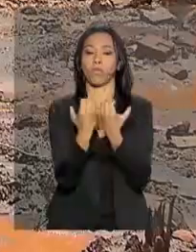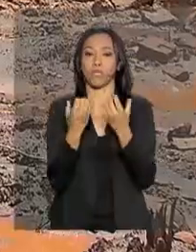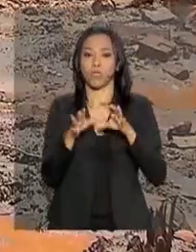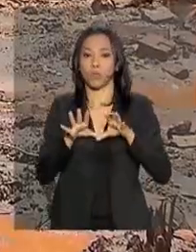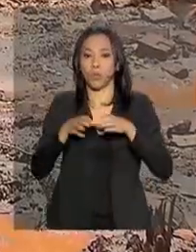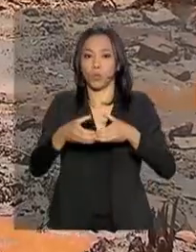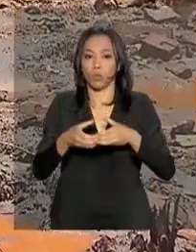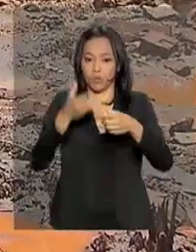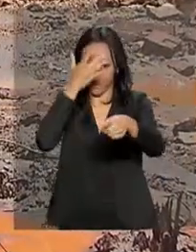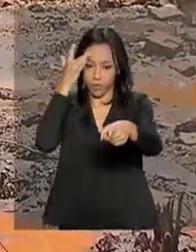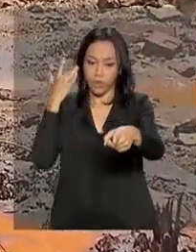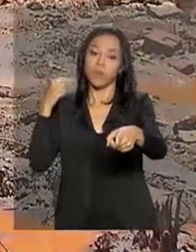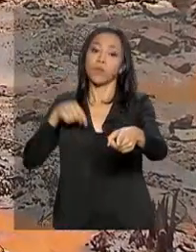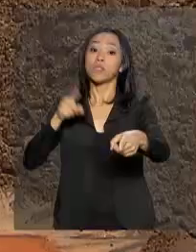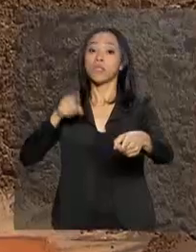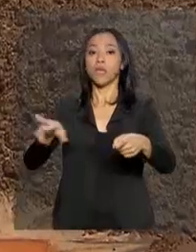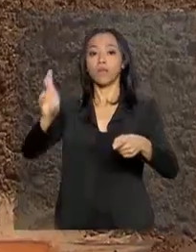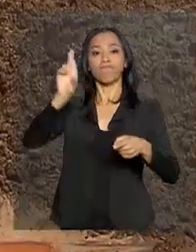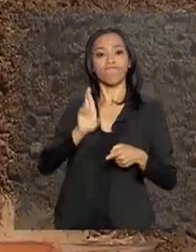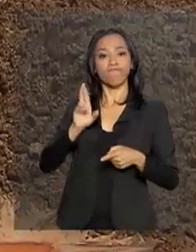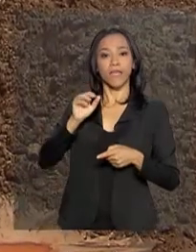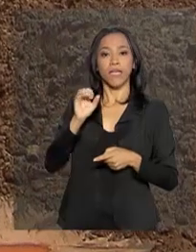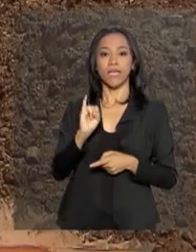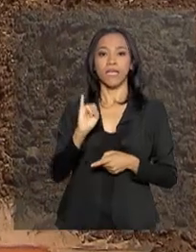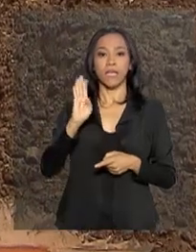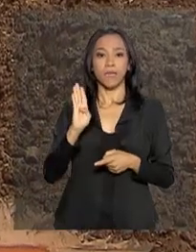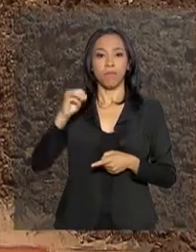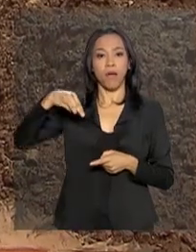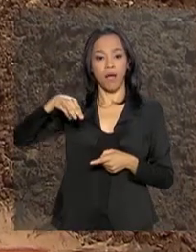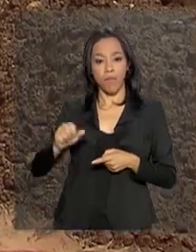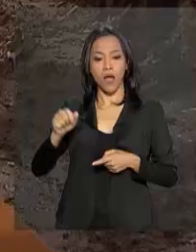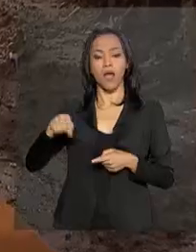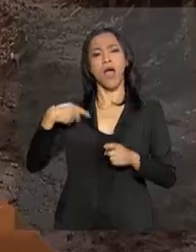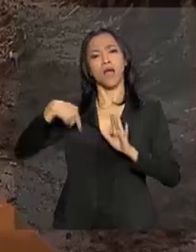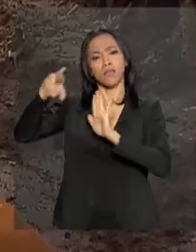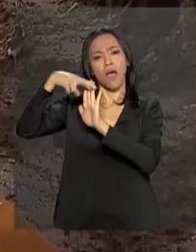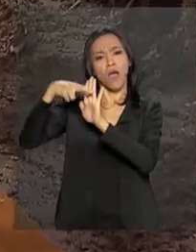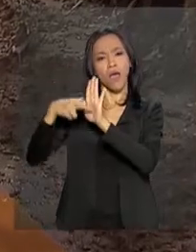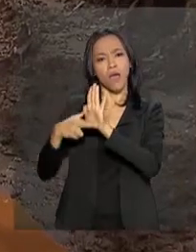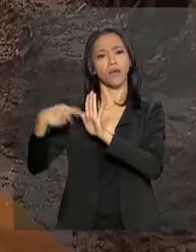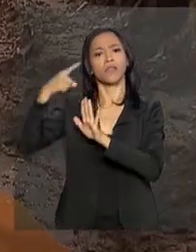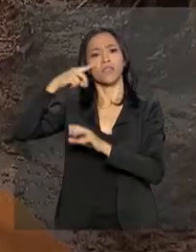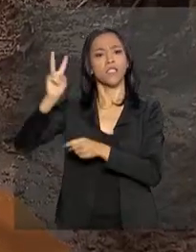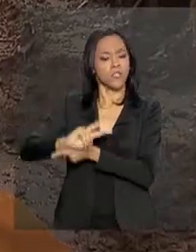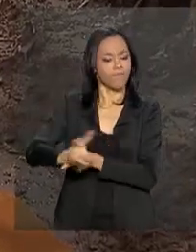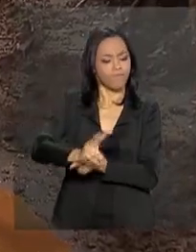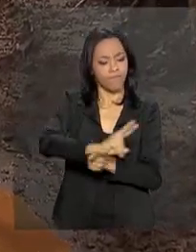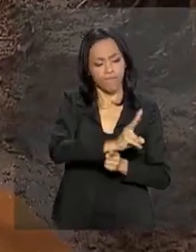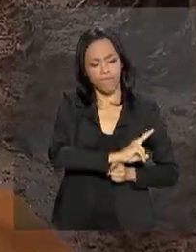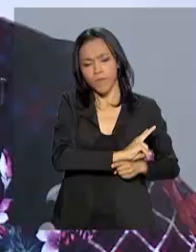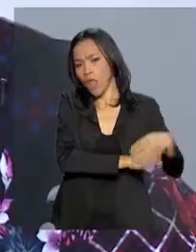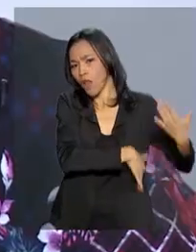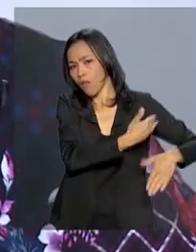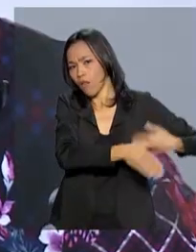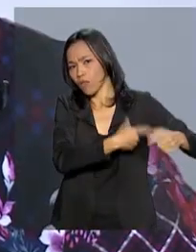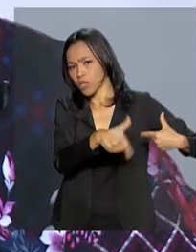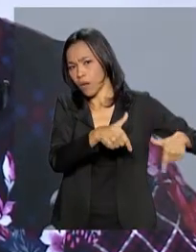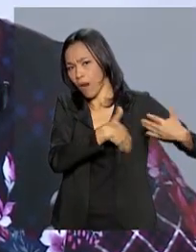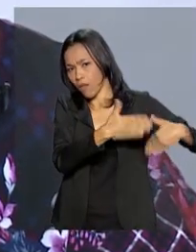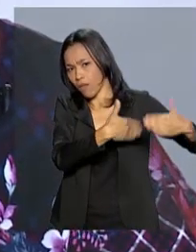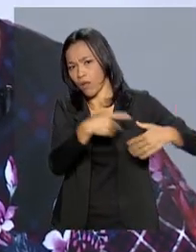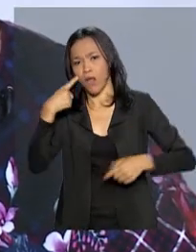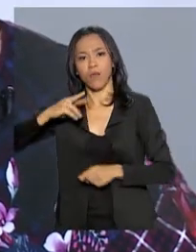Interfederativo. Presidido pelo IBAMA, o CIF estabelece as diretrizes e monitora a execução dos trabalhos. Em termos